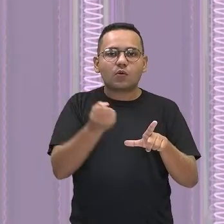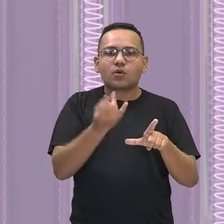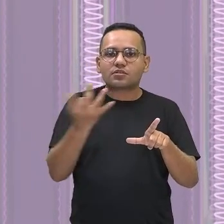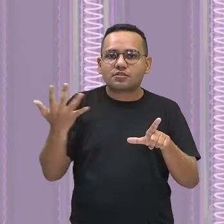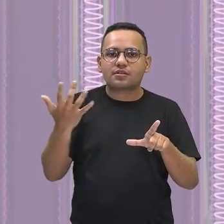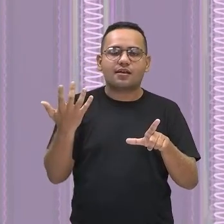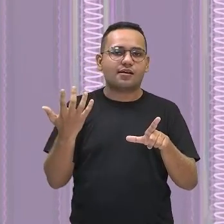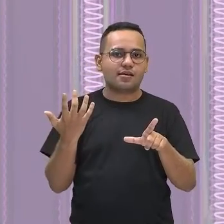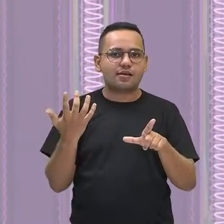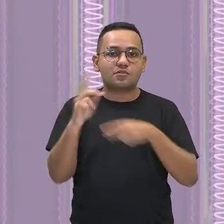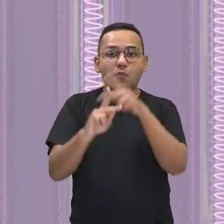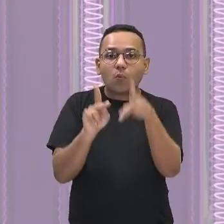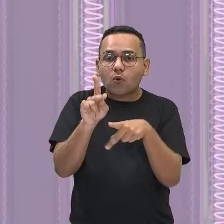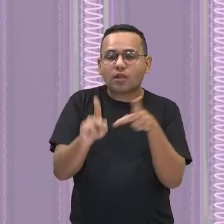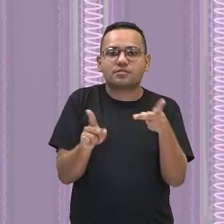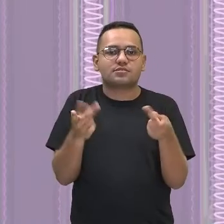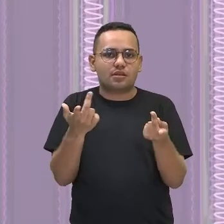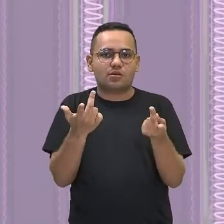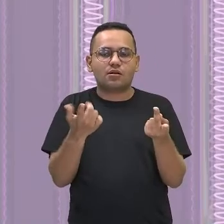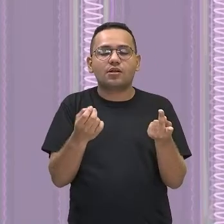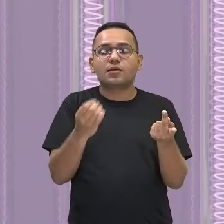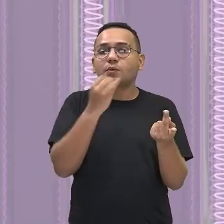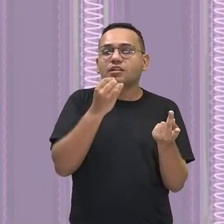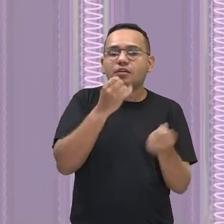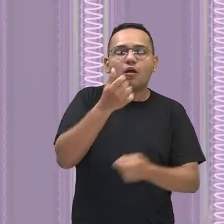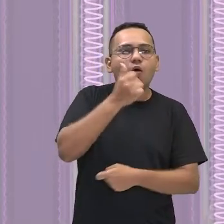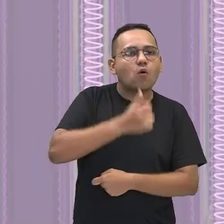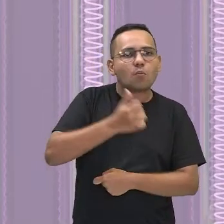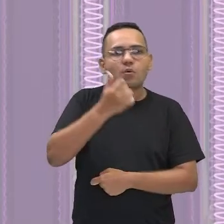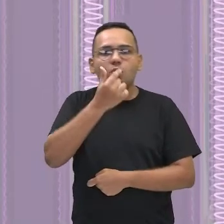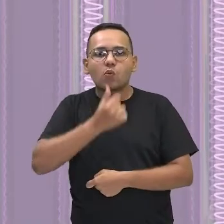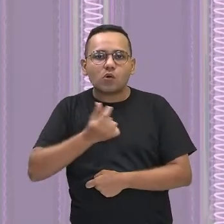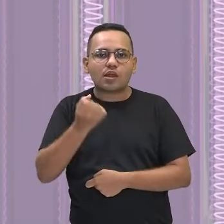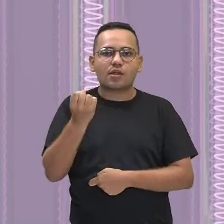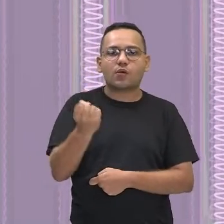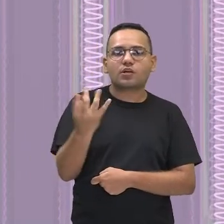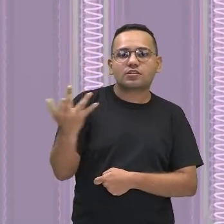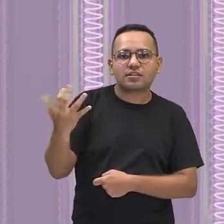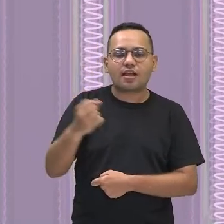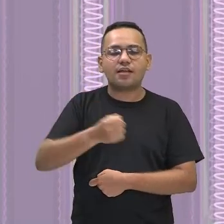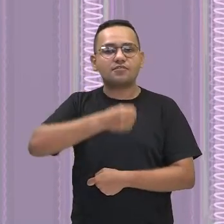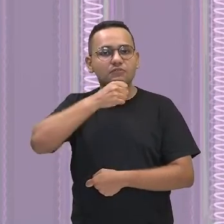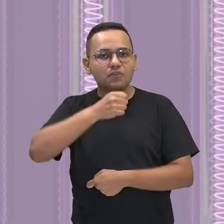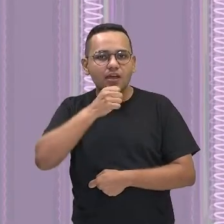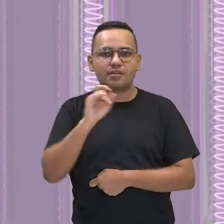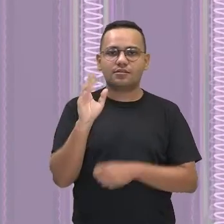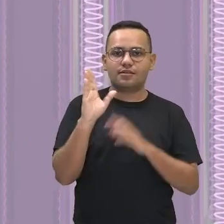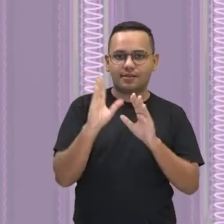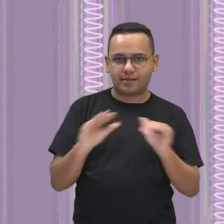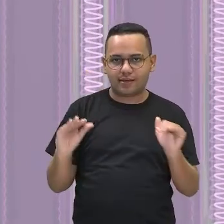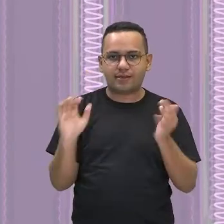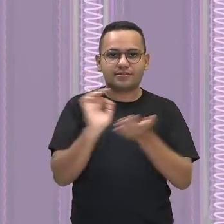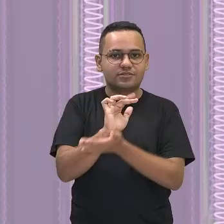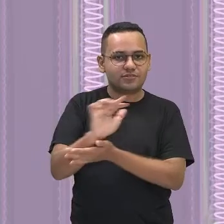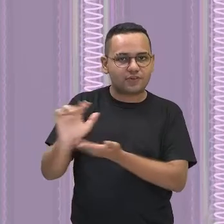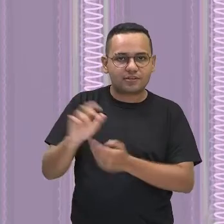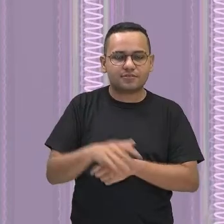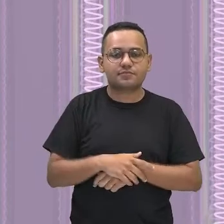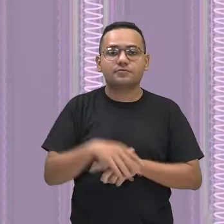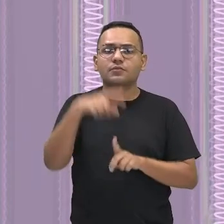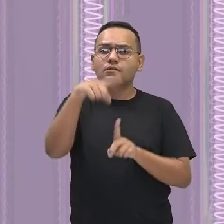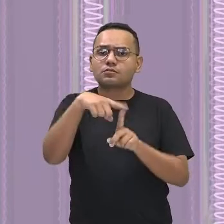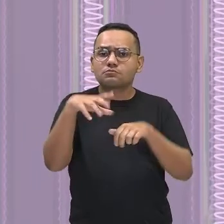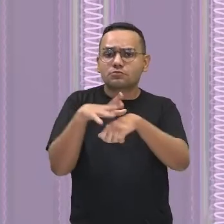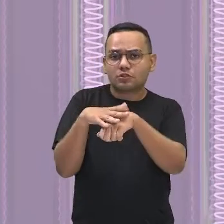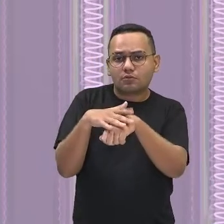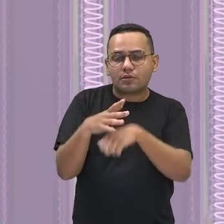como são essas pessoas, quantas mulheres, quantas crianças, quantos idosos, né? Então, as enfermidades que